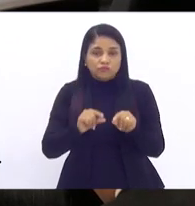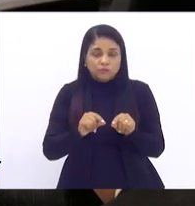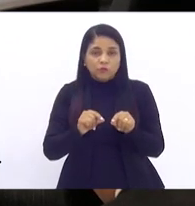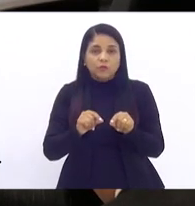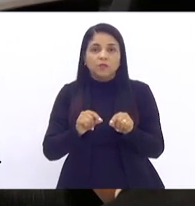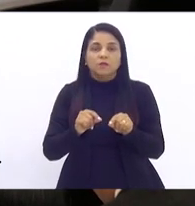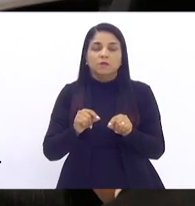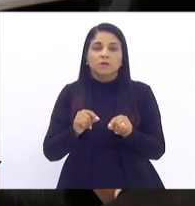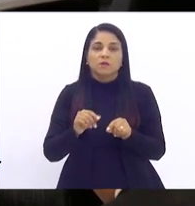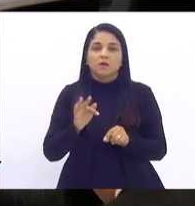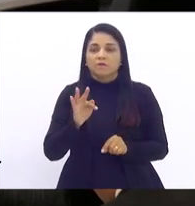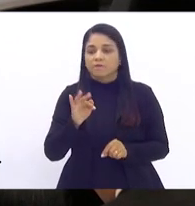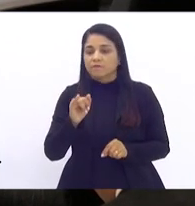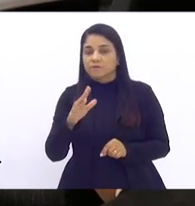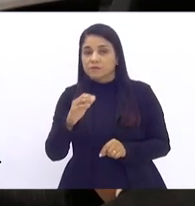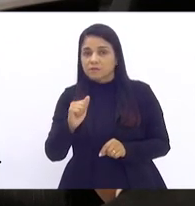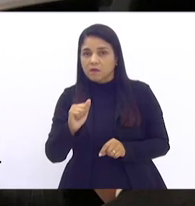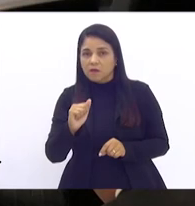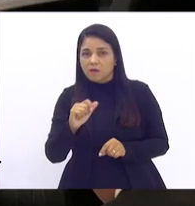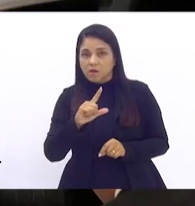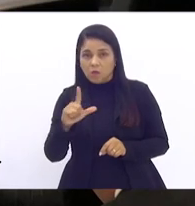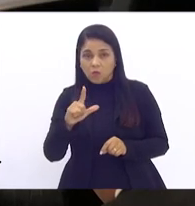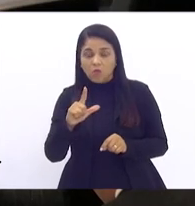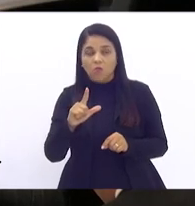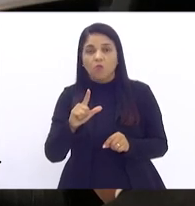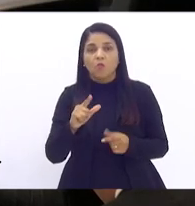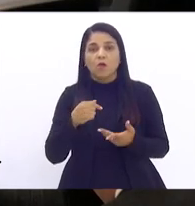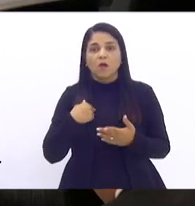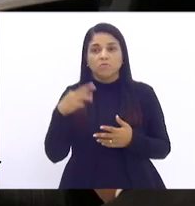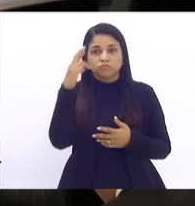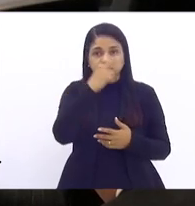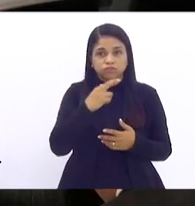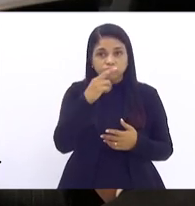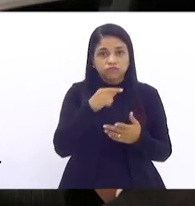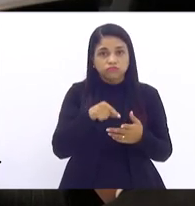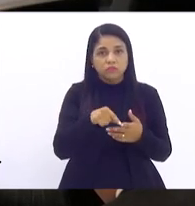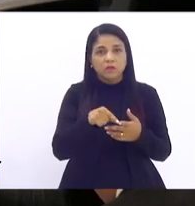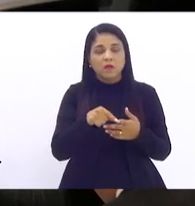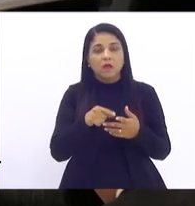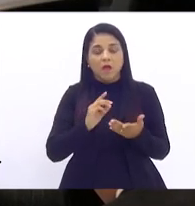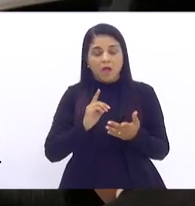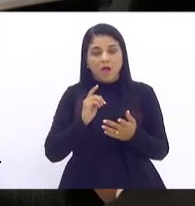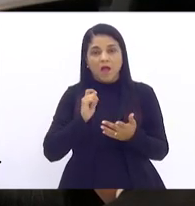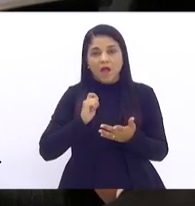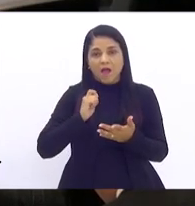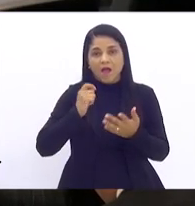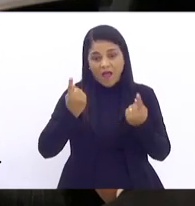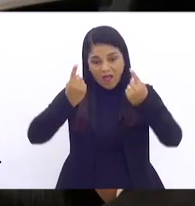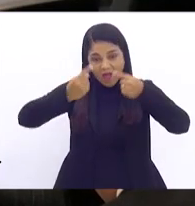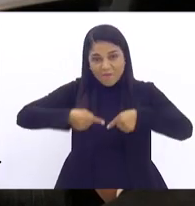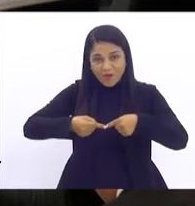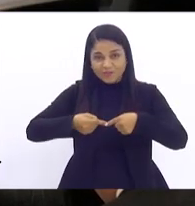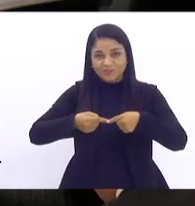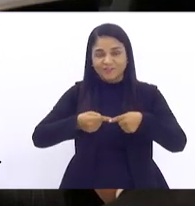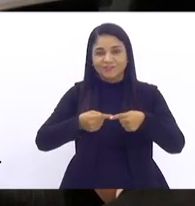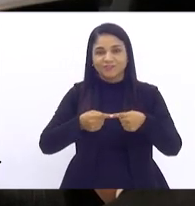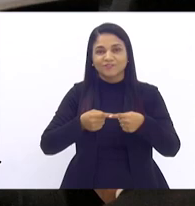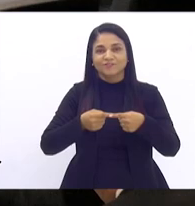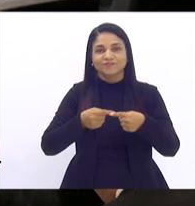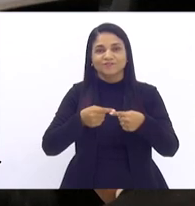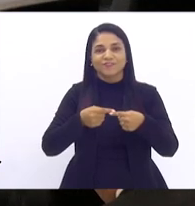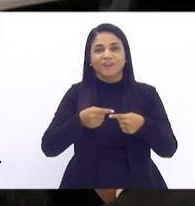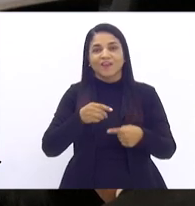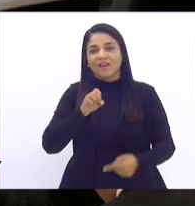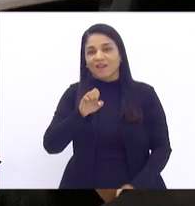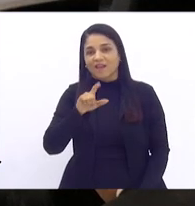evasão fiscal nós temos a vazão fiscal tá aí os bets hoje as apostas Eletrônicas é uma realidade no país né e